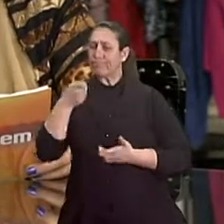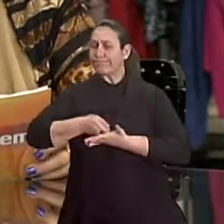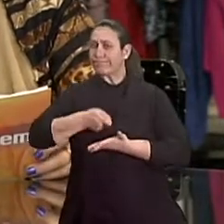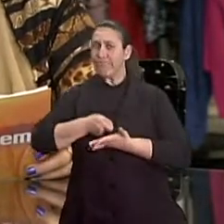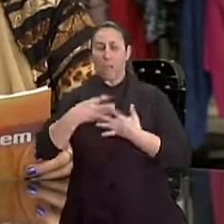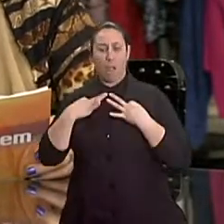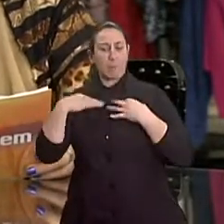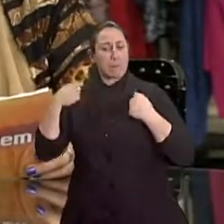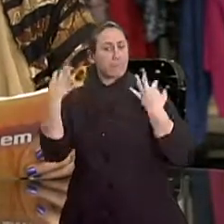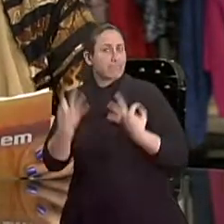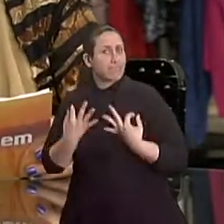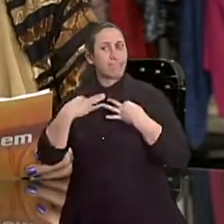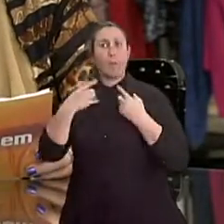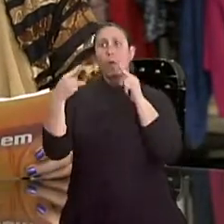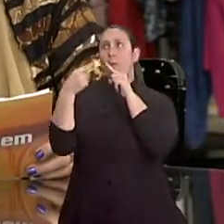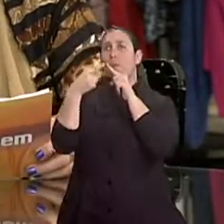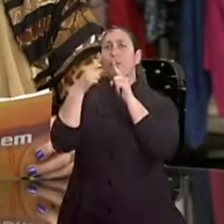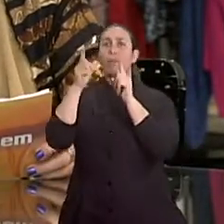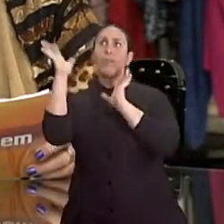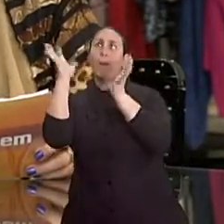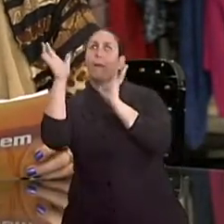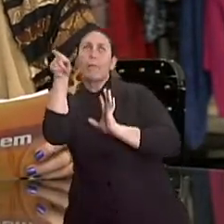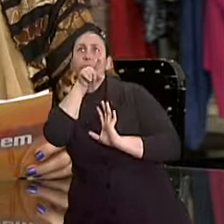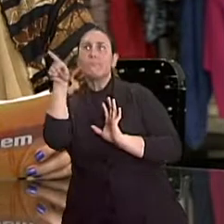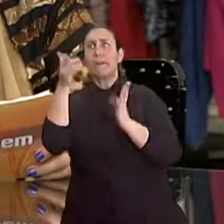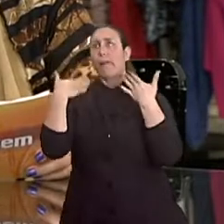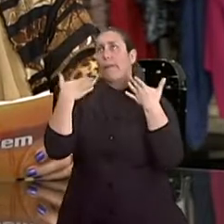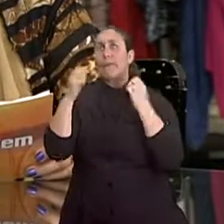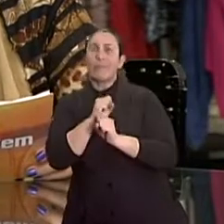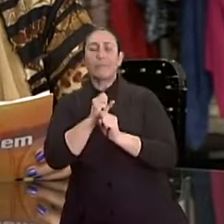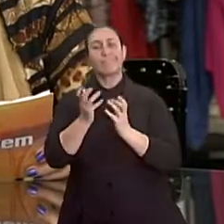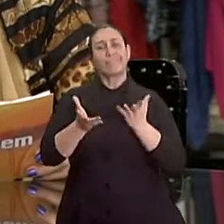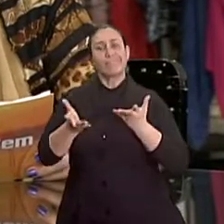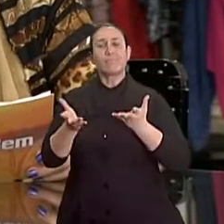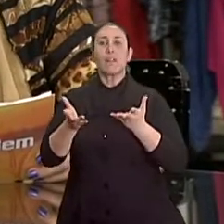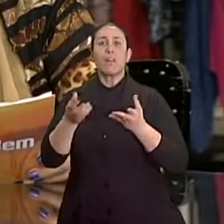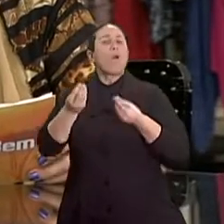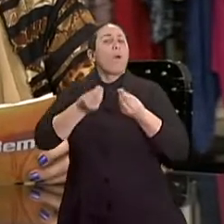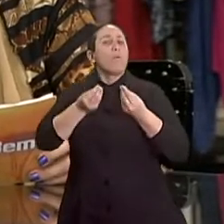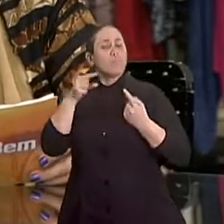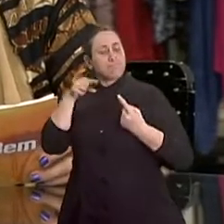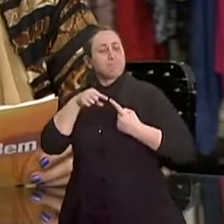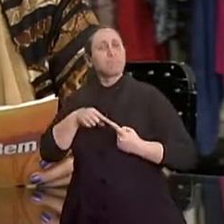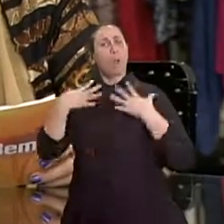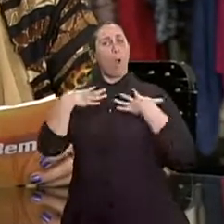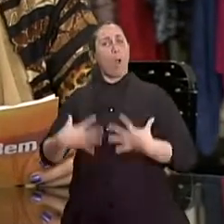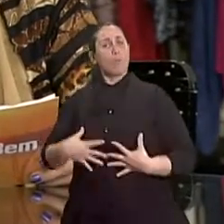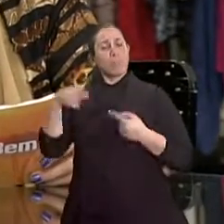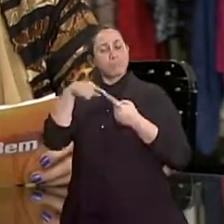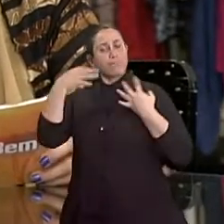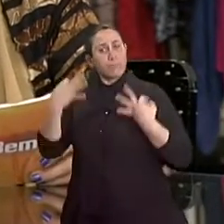Exatamente. Nessa mudança climática do nosso estado, como fazer para estar realmente com o guarda-roupa adequado